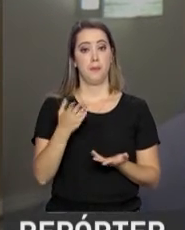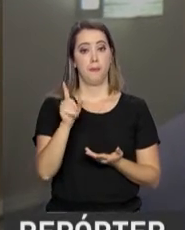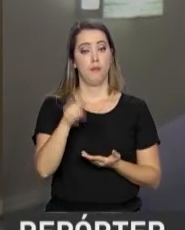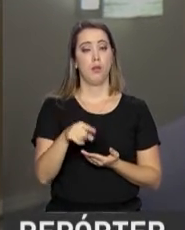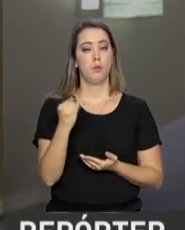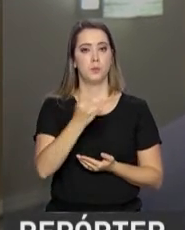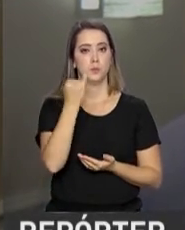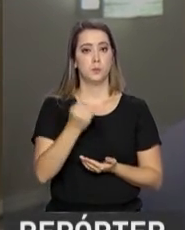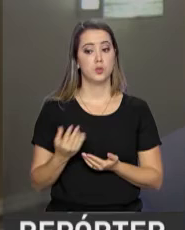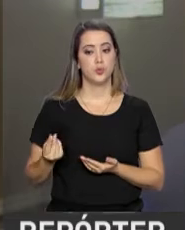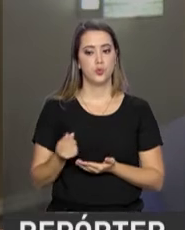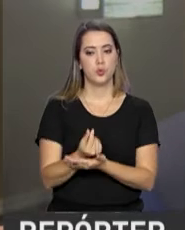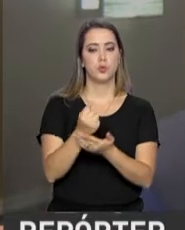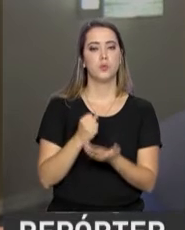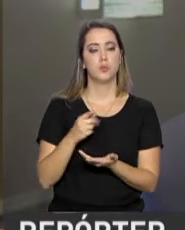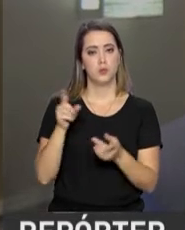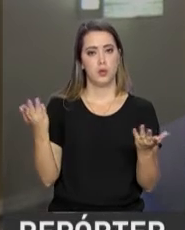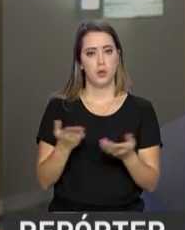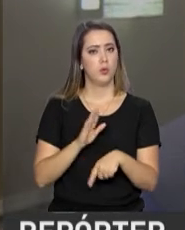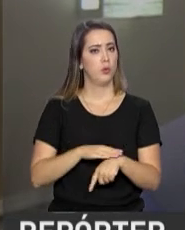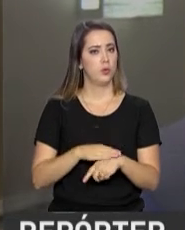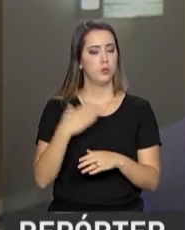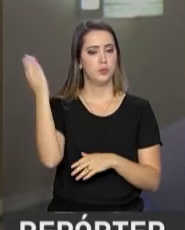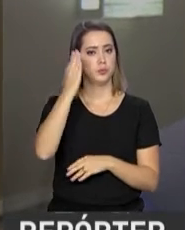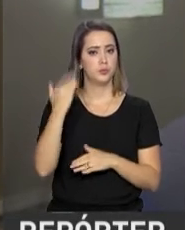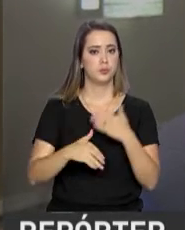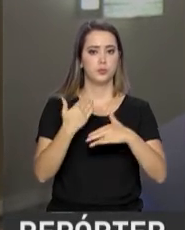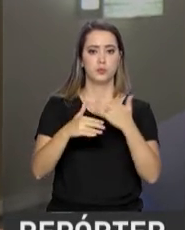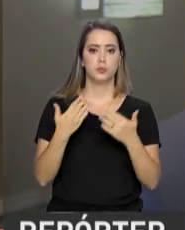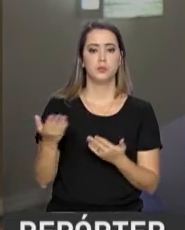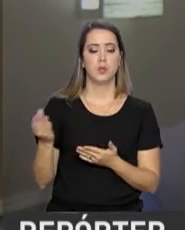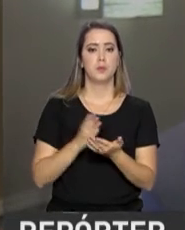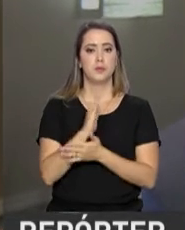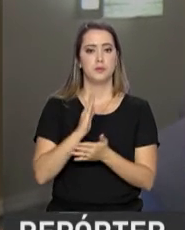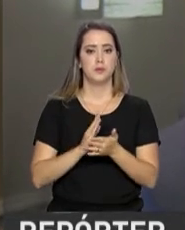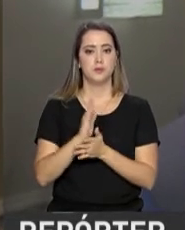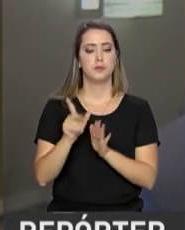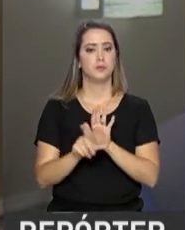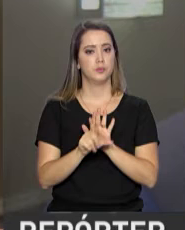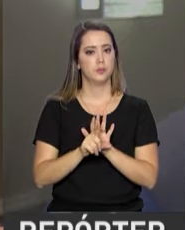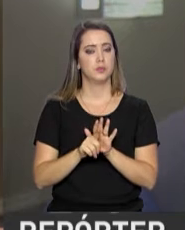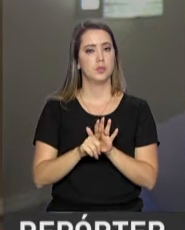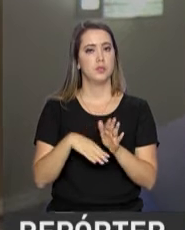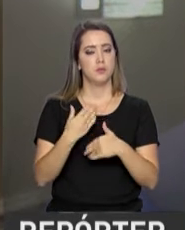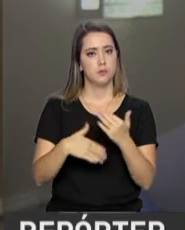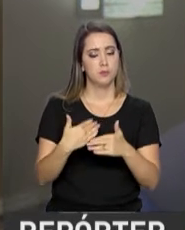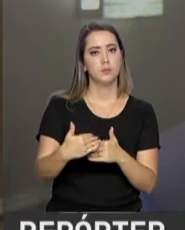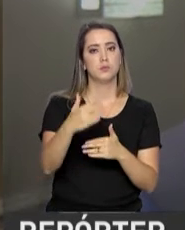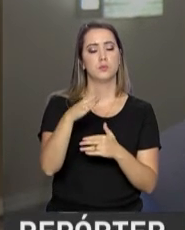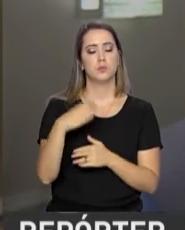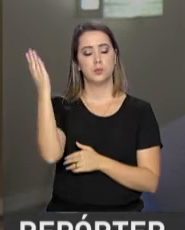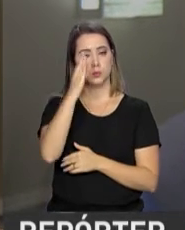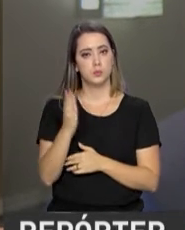para investir. E, evidentemente, agora, com o Brasil crescendo, com as reformas sendo aprovadas, etc., não há dúvida de que